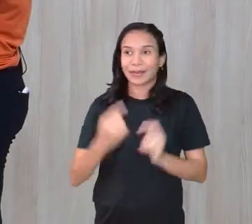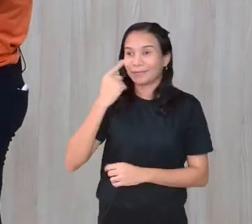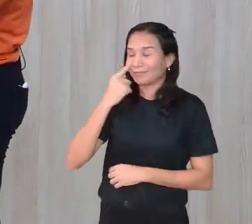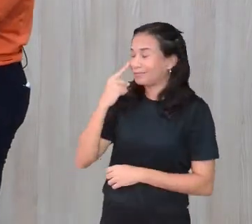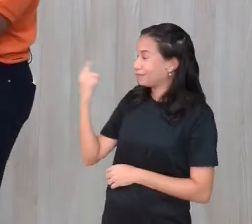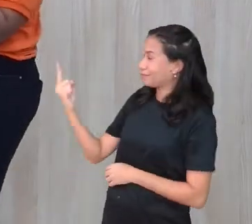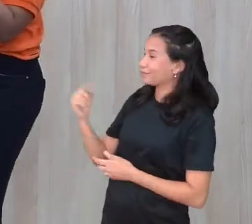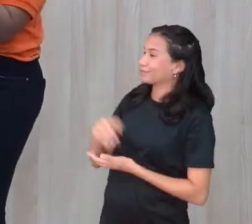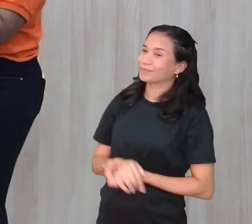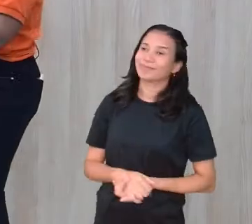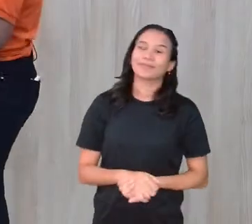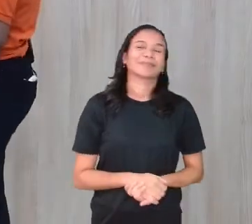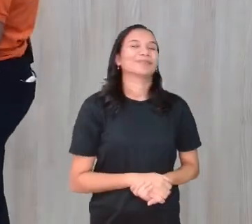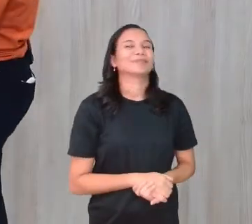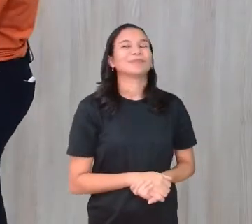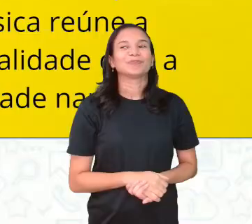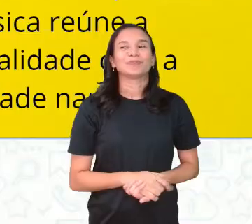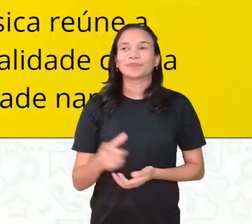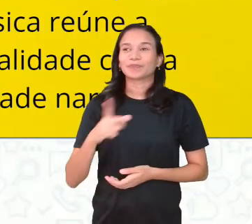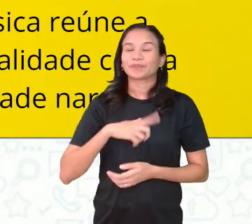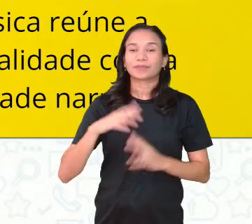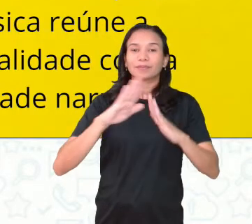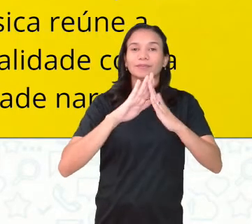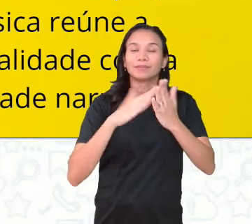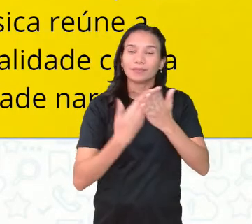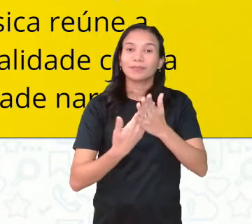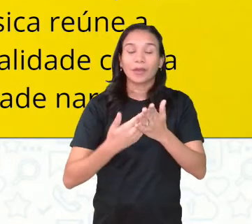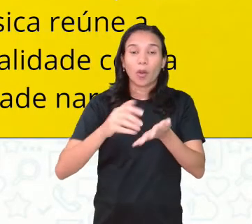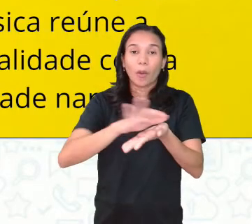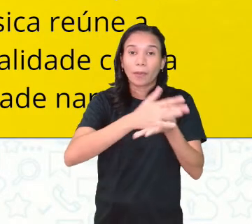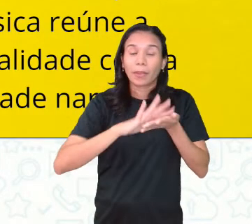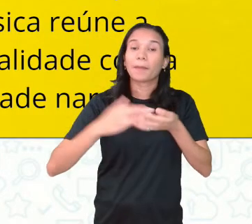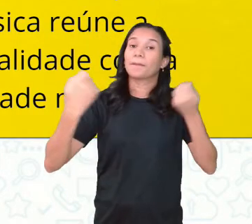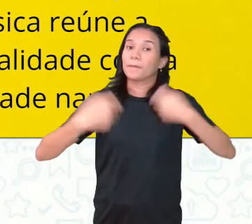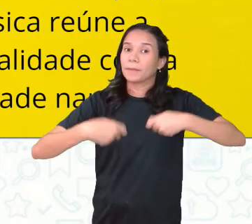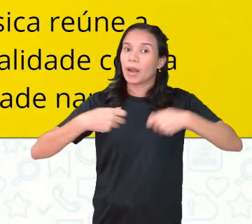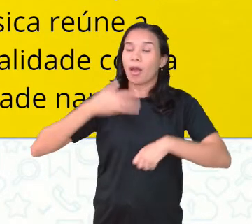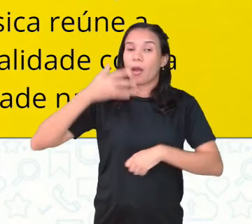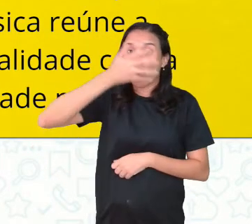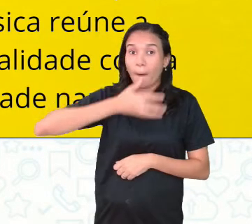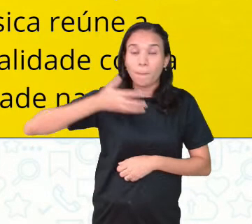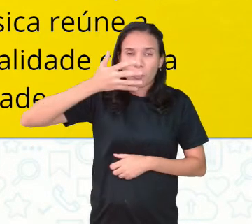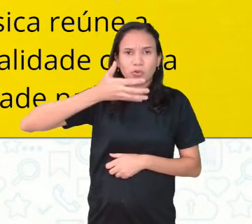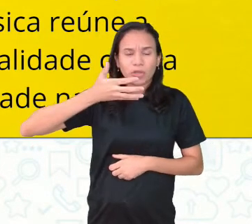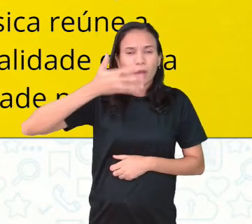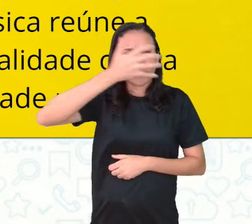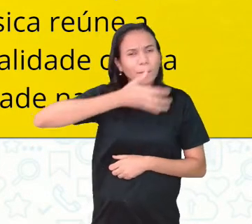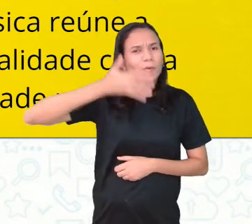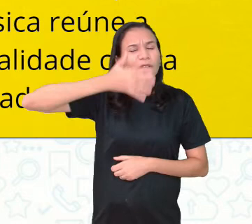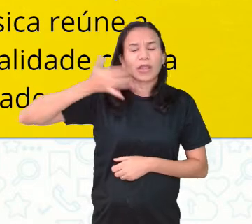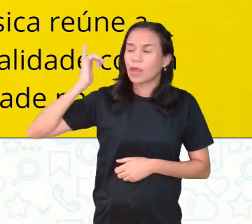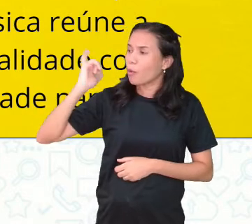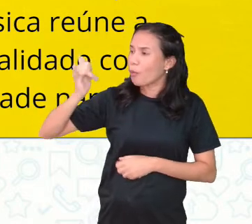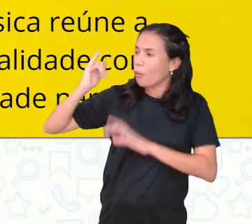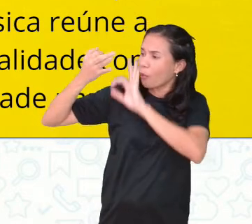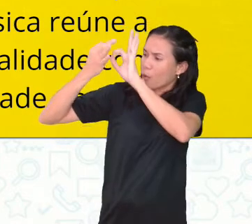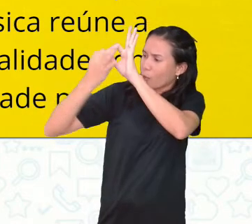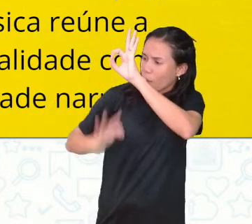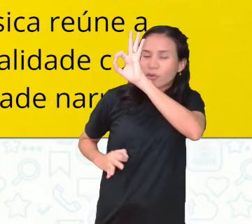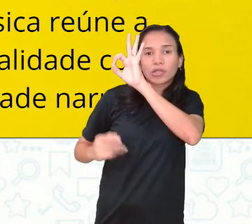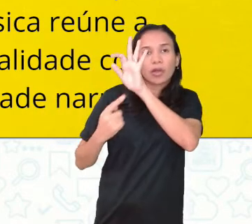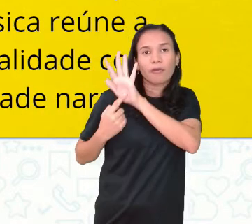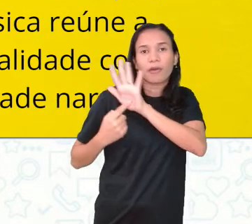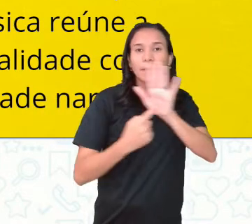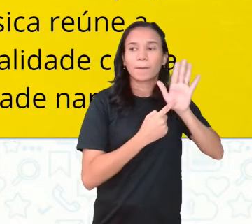Vamos conhecer mais um pouquinho do samba enredo? As escolas de samba precisam de uma música, minha gente, que contem a história que a escola quer levar para a